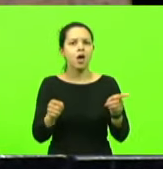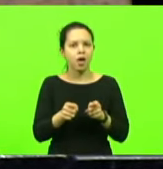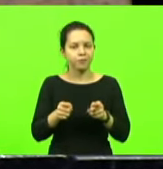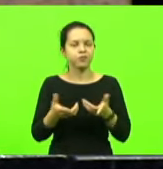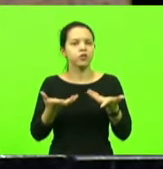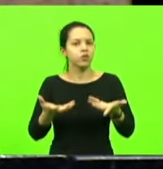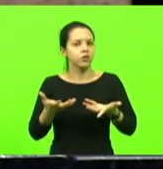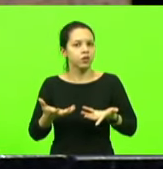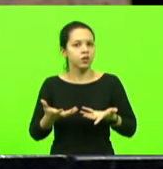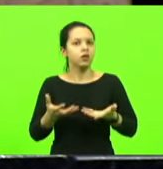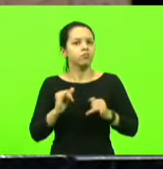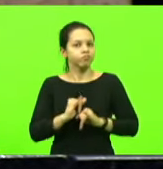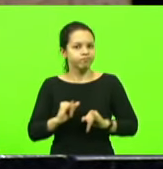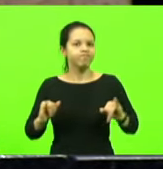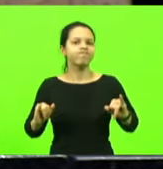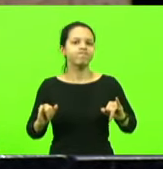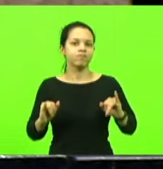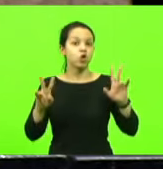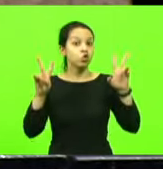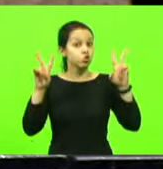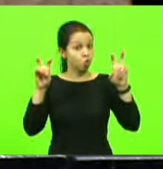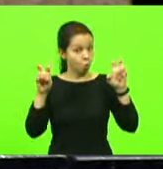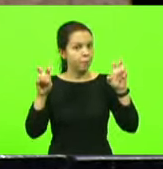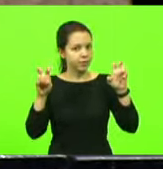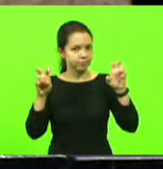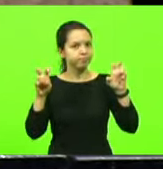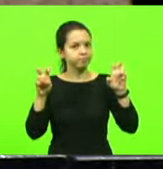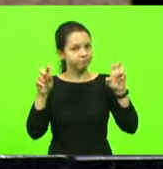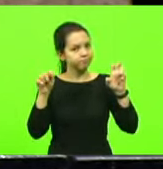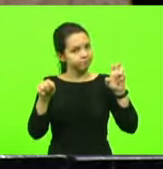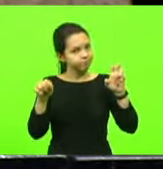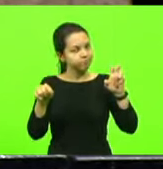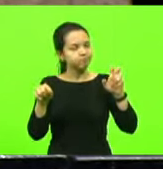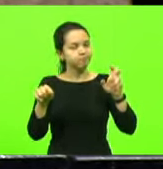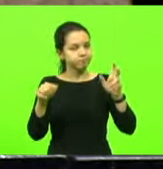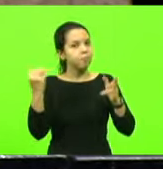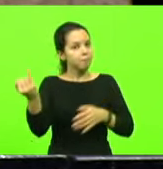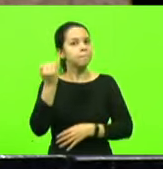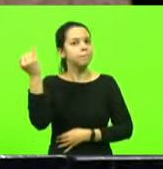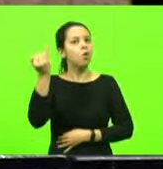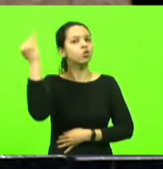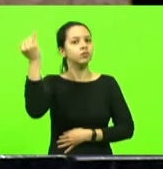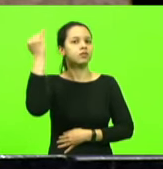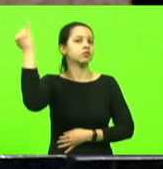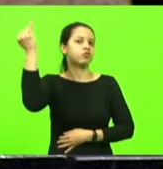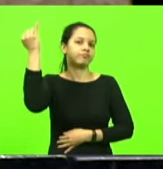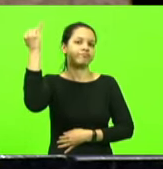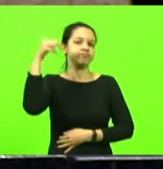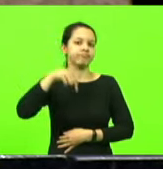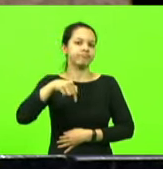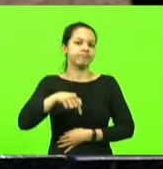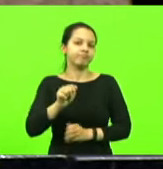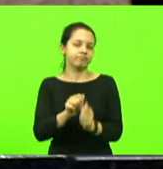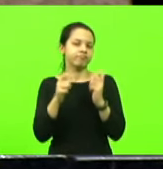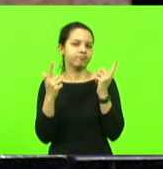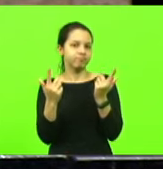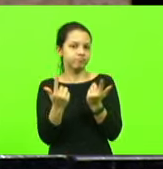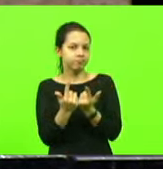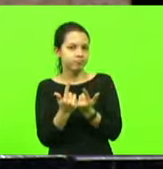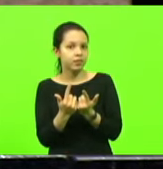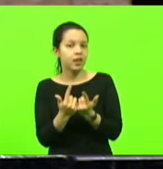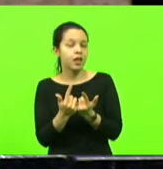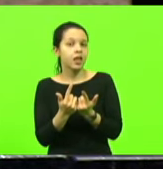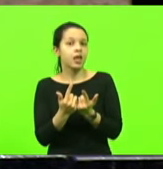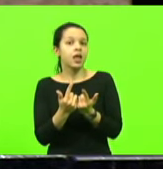me manifestar sobre esse assunto tão importante aqui para essa casa. Eu, no